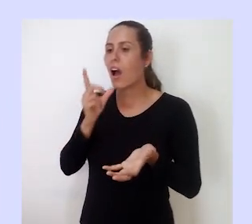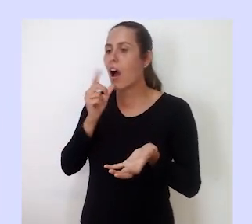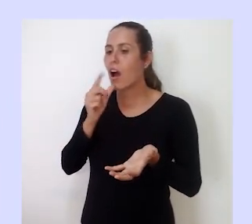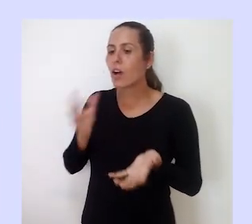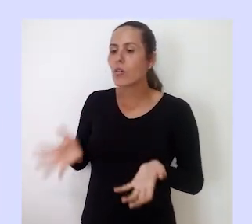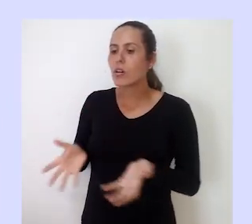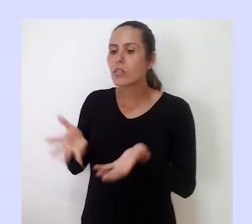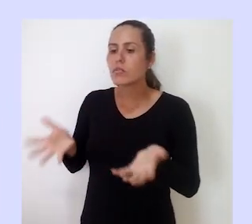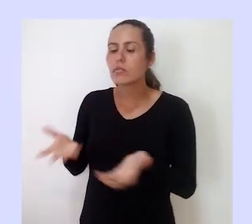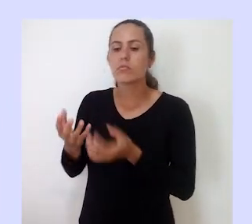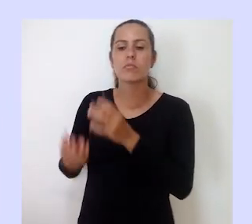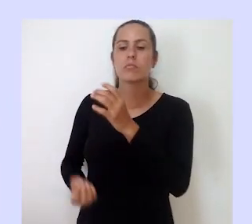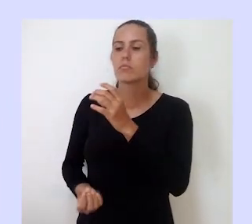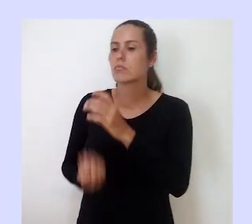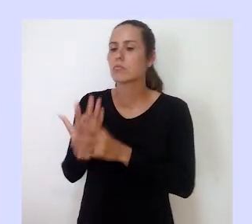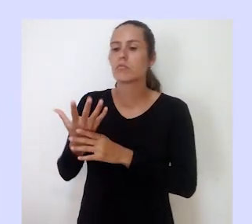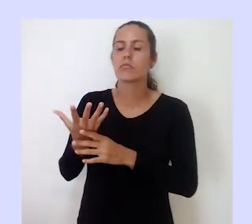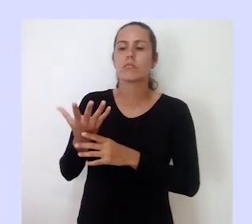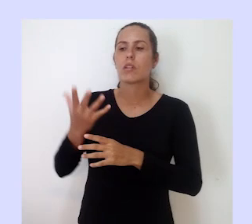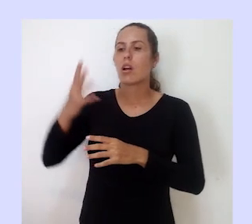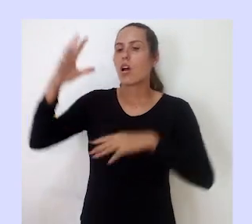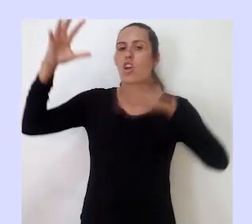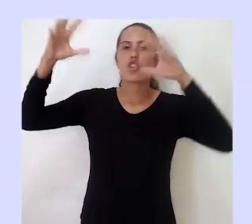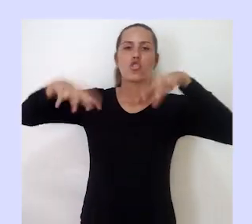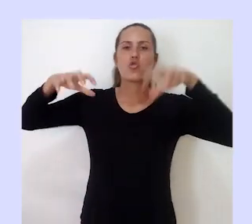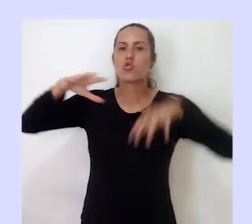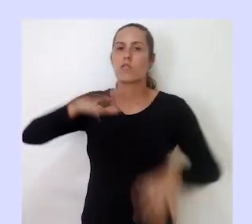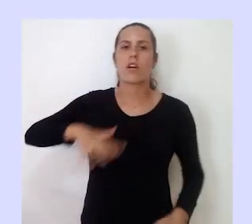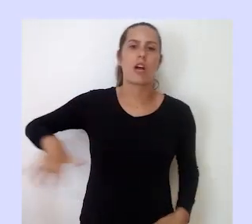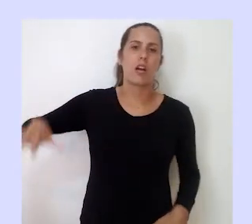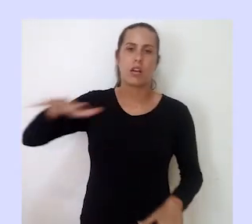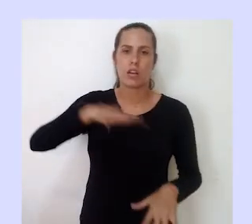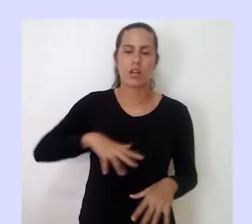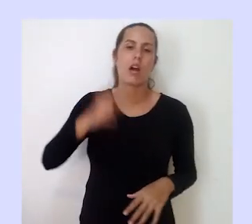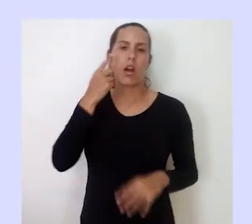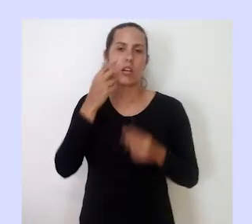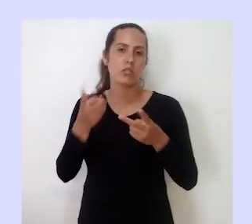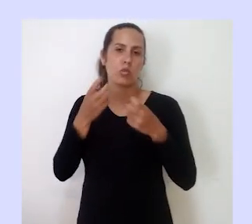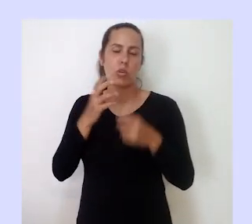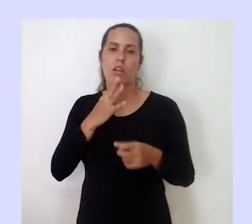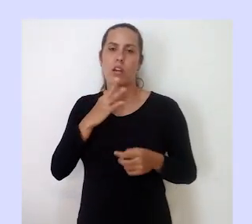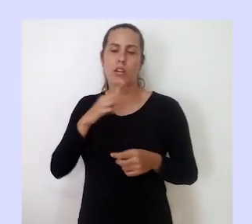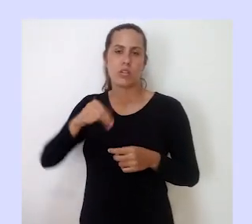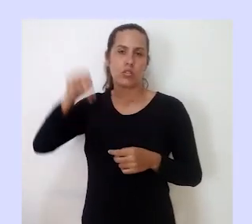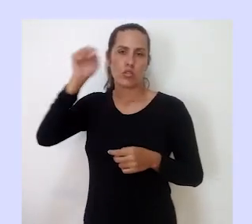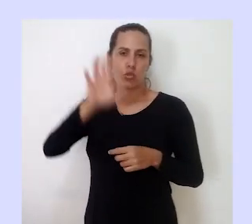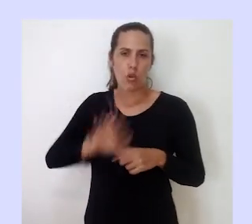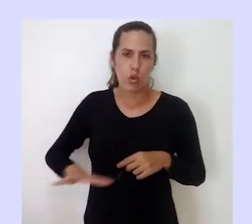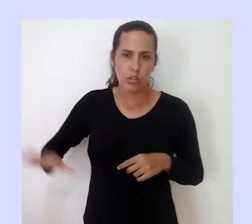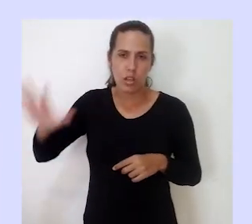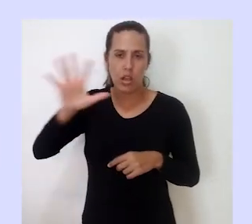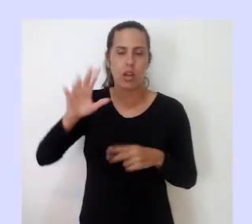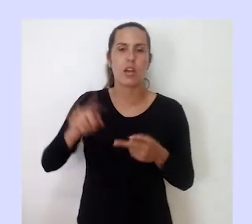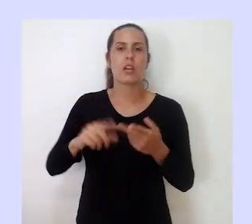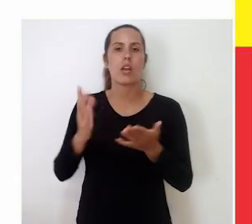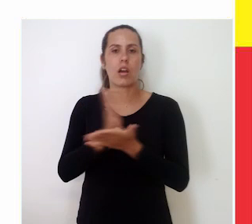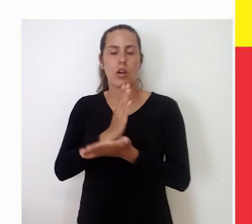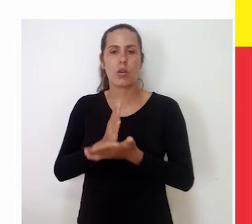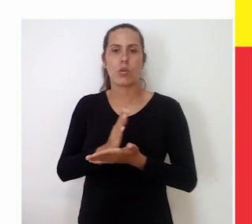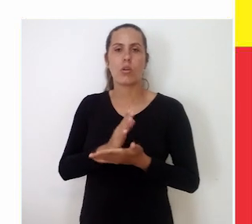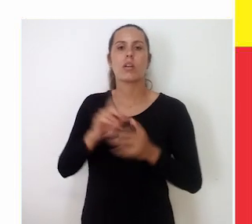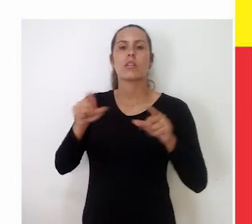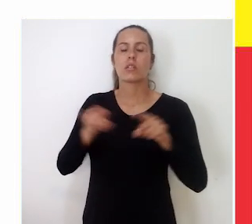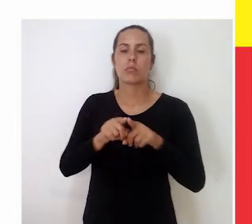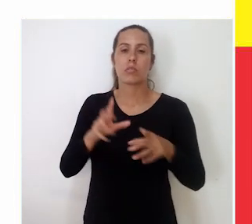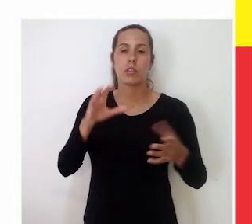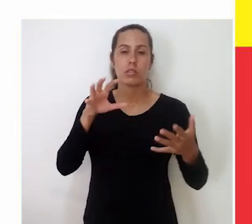a ocorrência de chuva naquela região. E aí a gente vê o nosso Nordeste, a gente vê as zonas, o agreste de